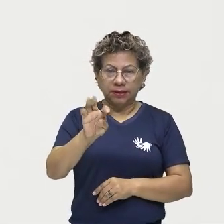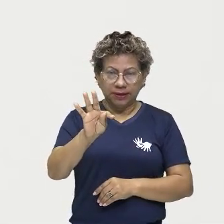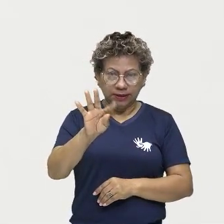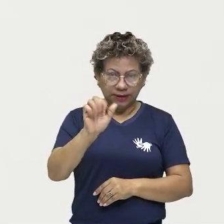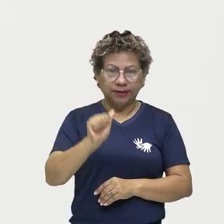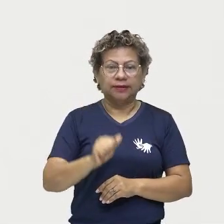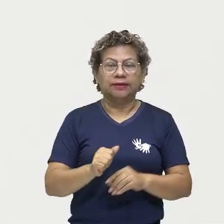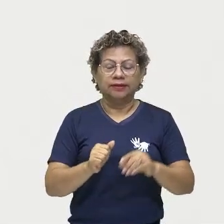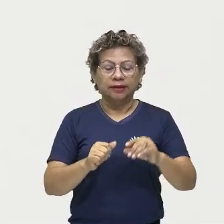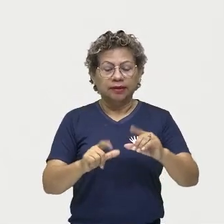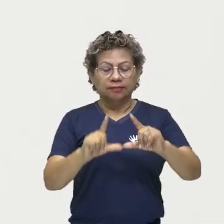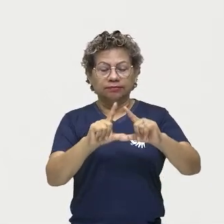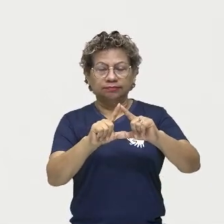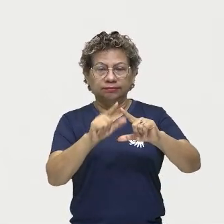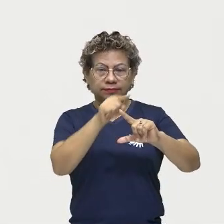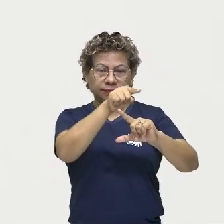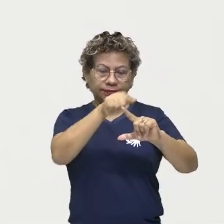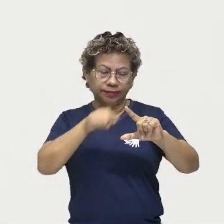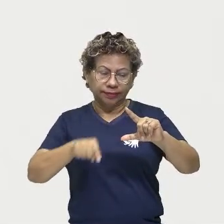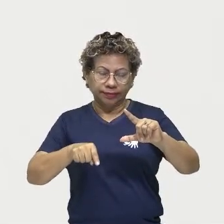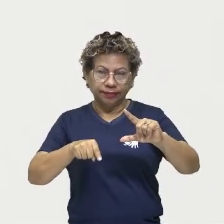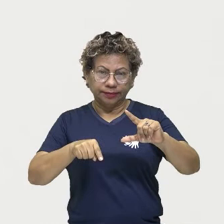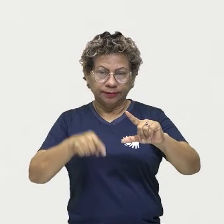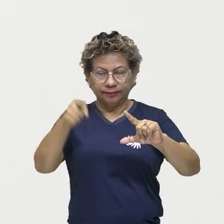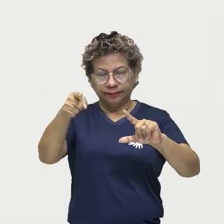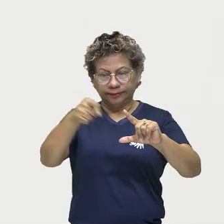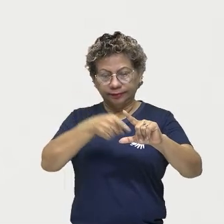Quando nós determinamos as três